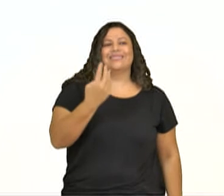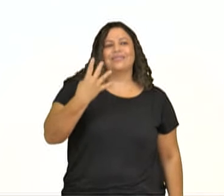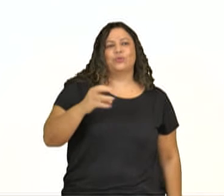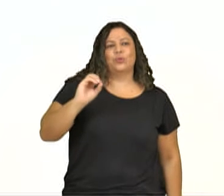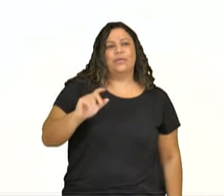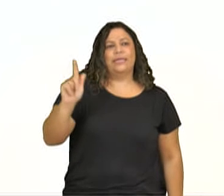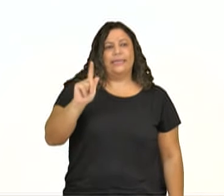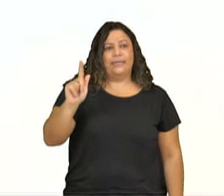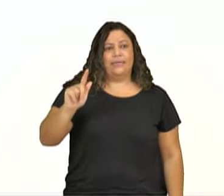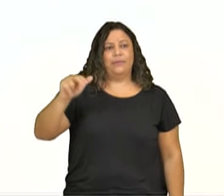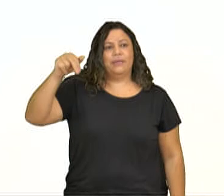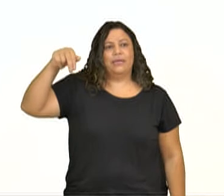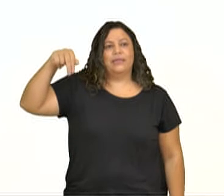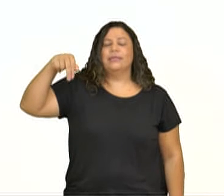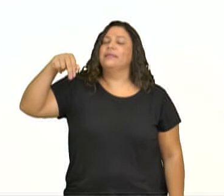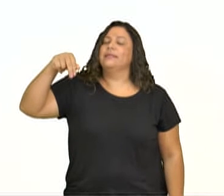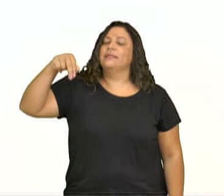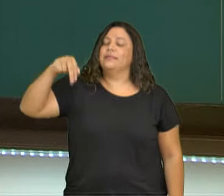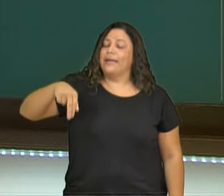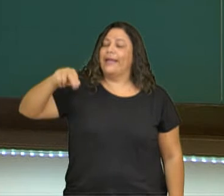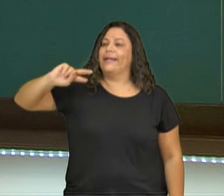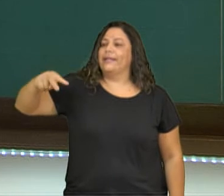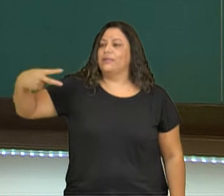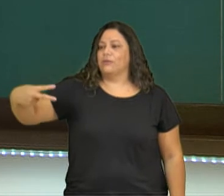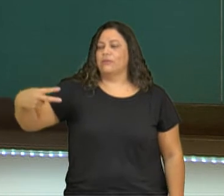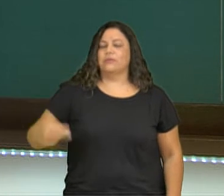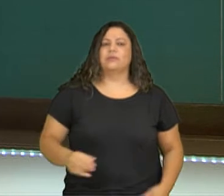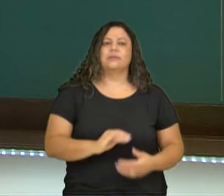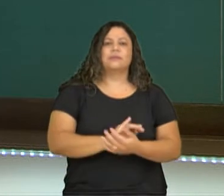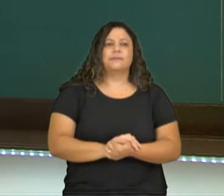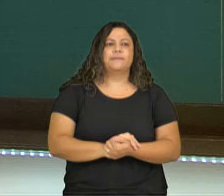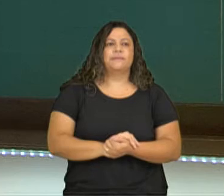aproximadamente 140 gramas de gás nitrogênio, certo?